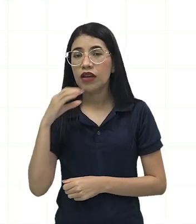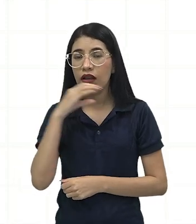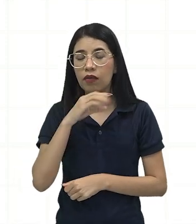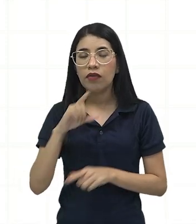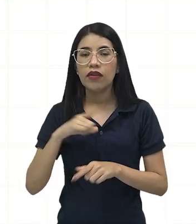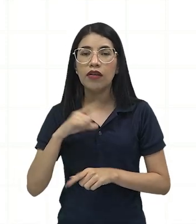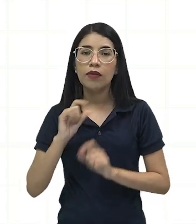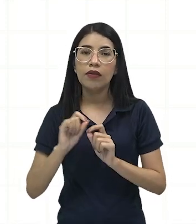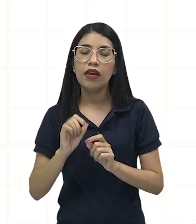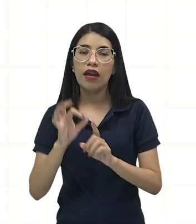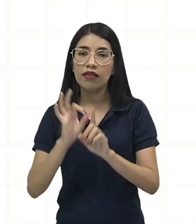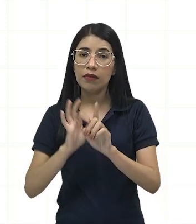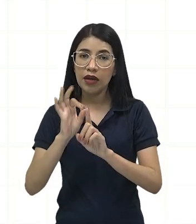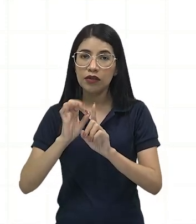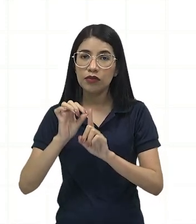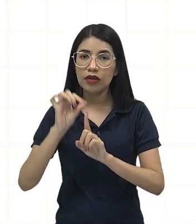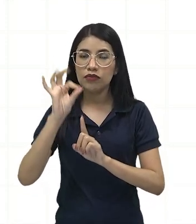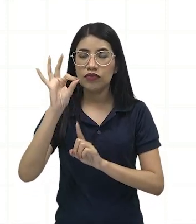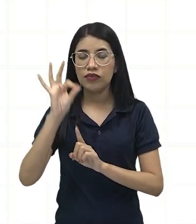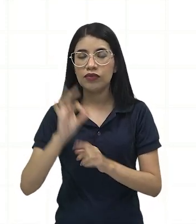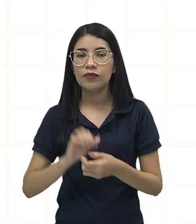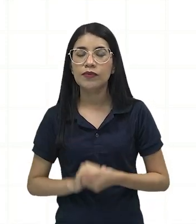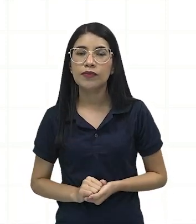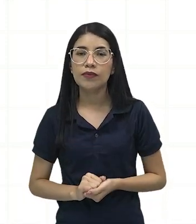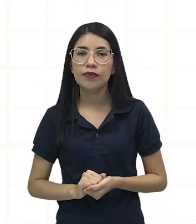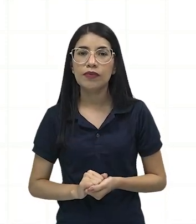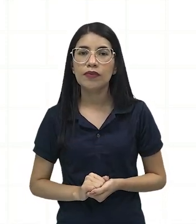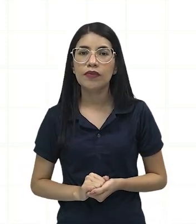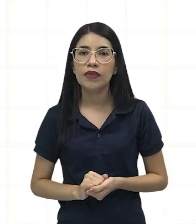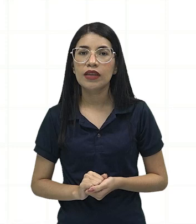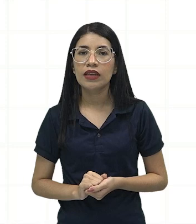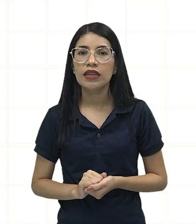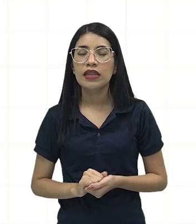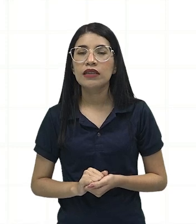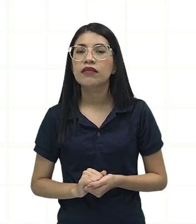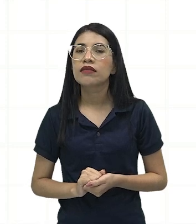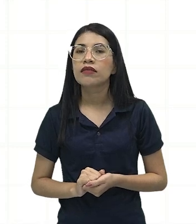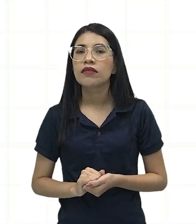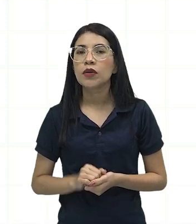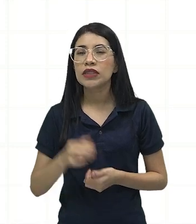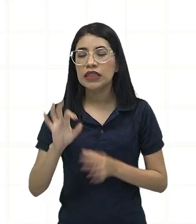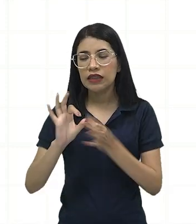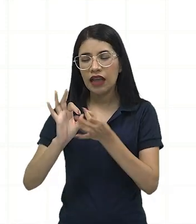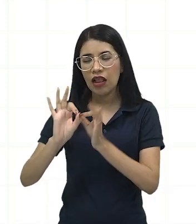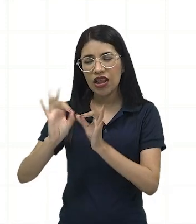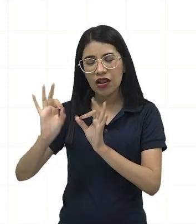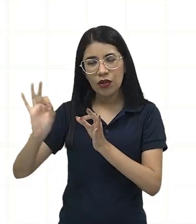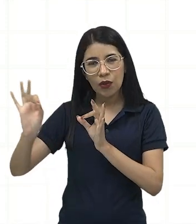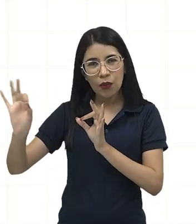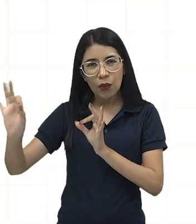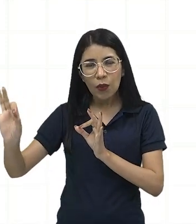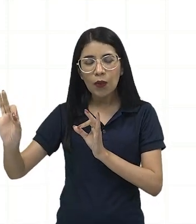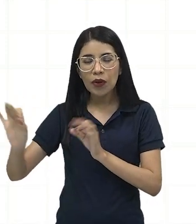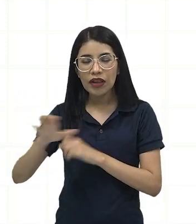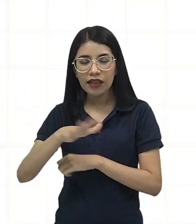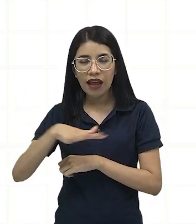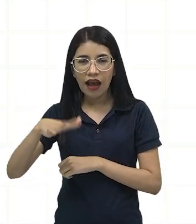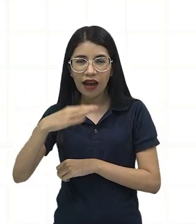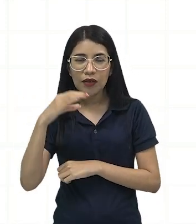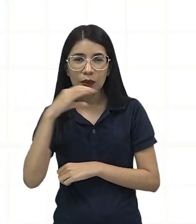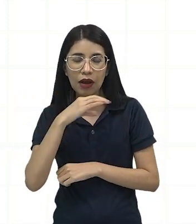temos aí essa alta temperatura. Quanto mais longe da ilha de calor, mais próximo à